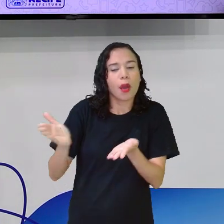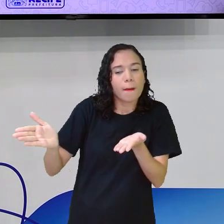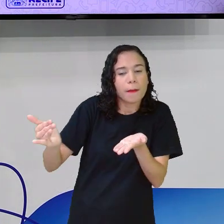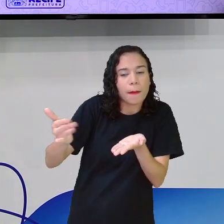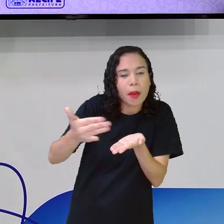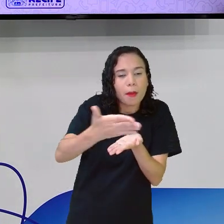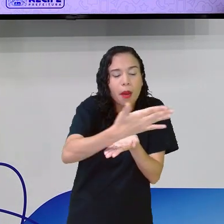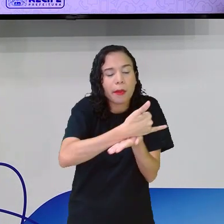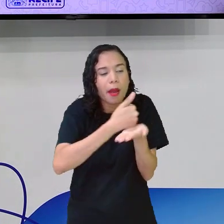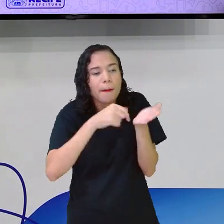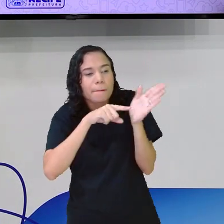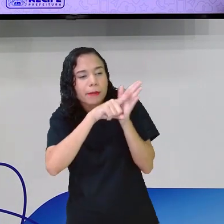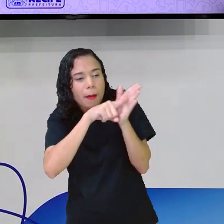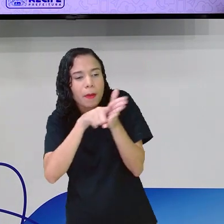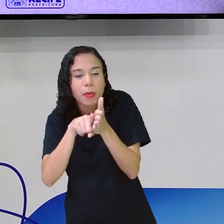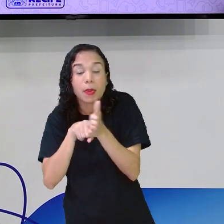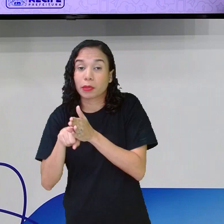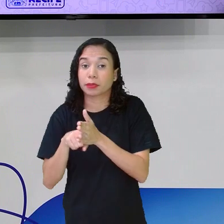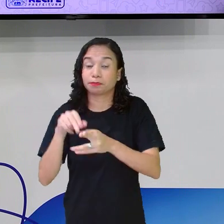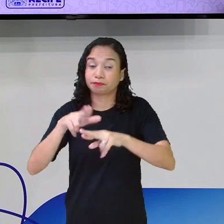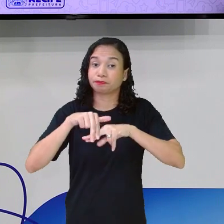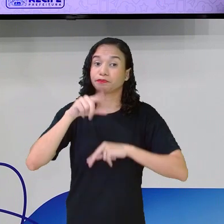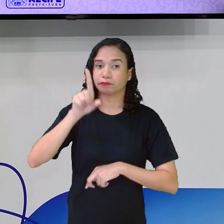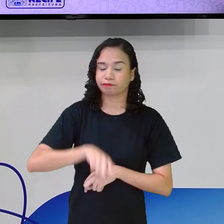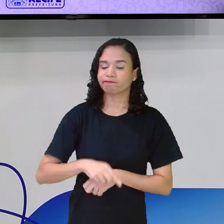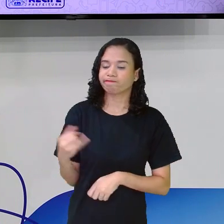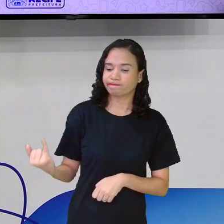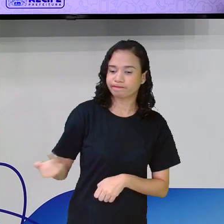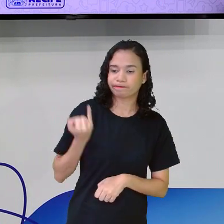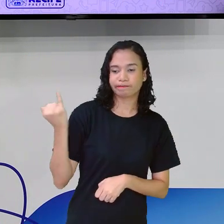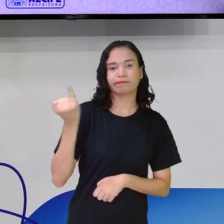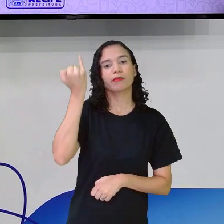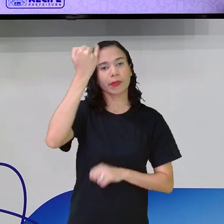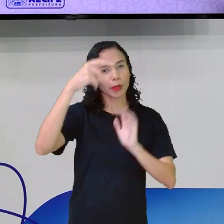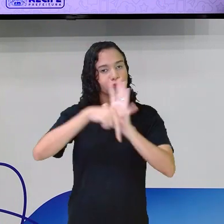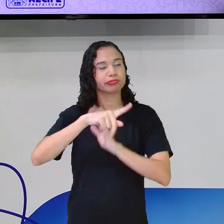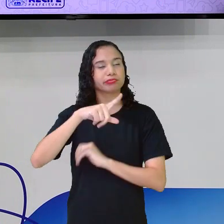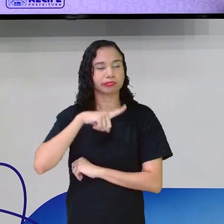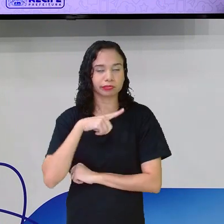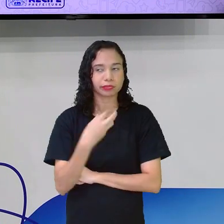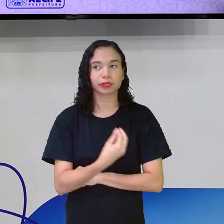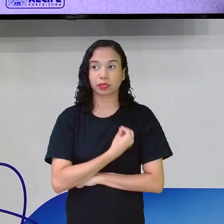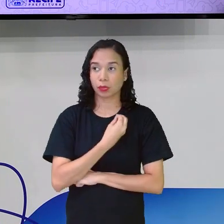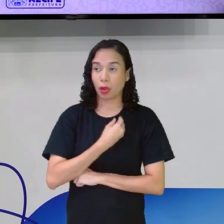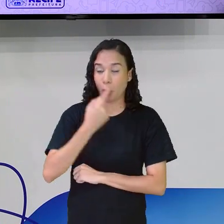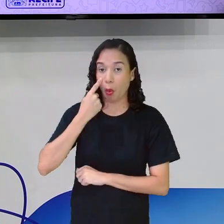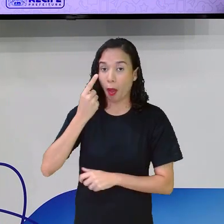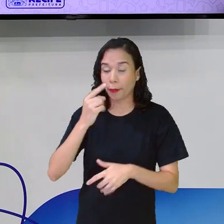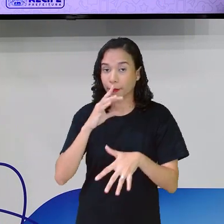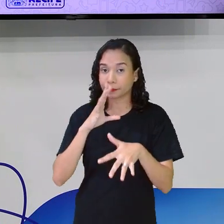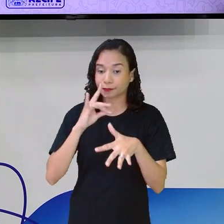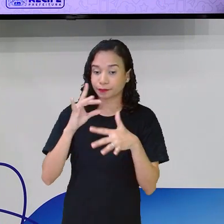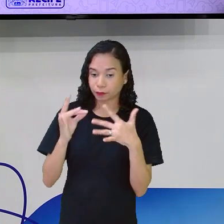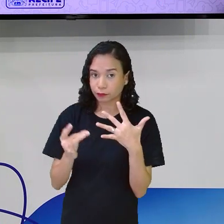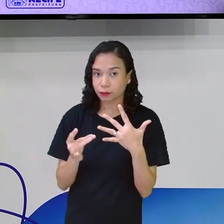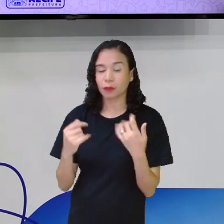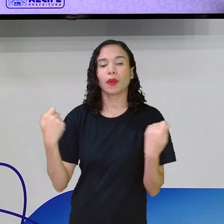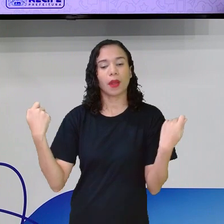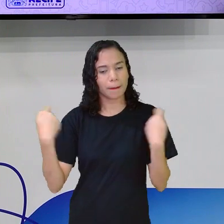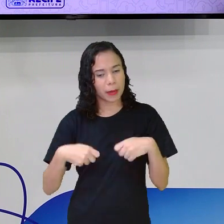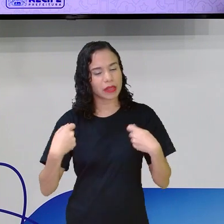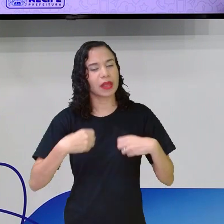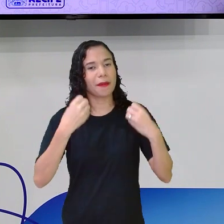censo, inclusive, é um levantamento muito importante. Um detalhe, a gente precisa